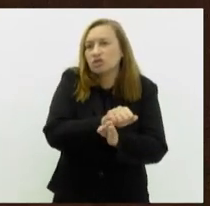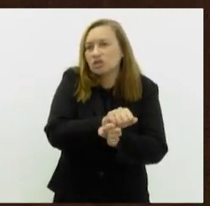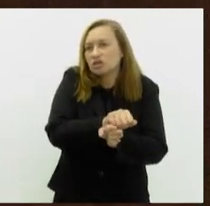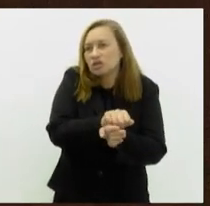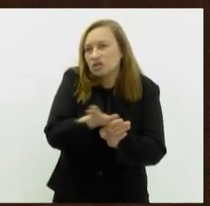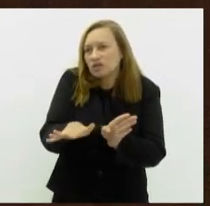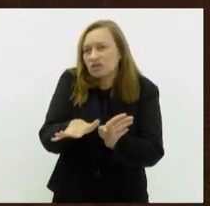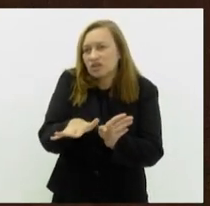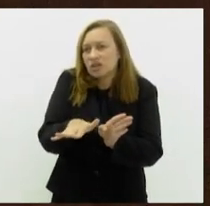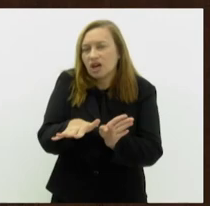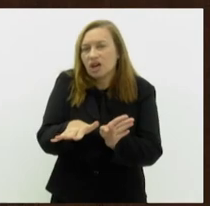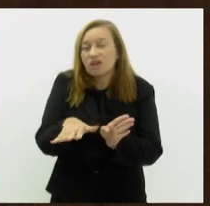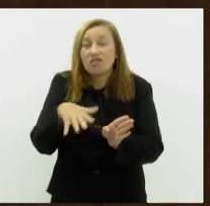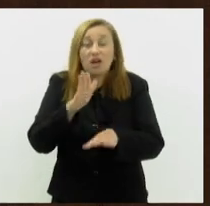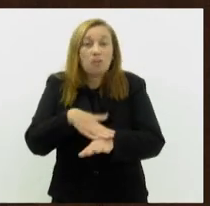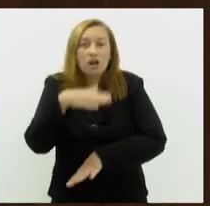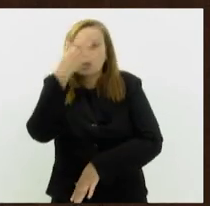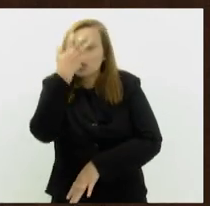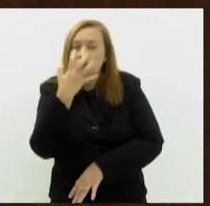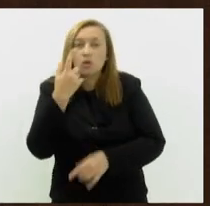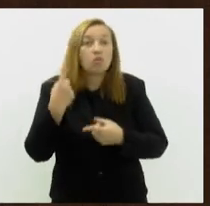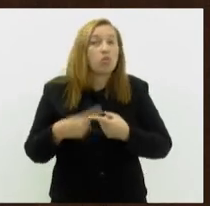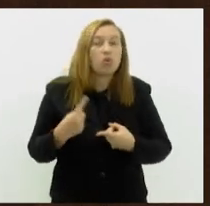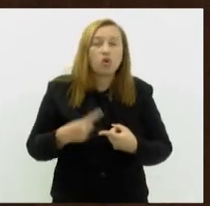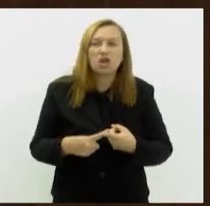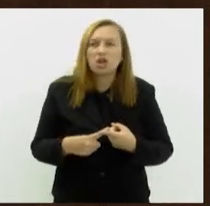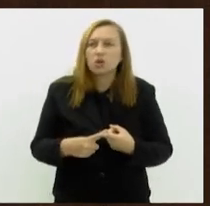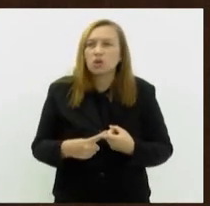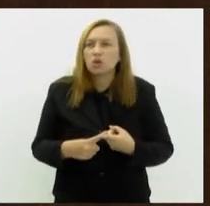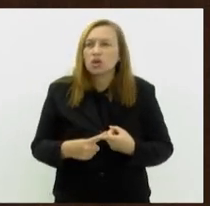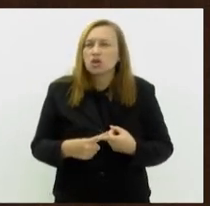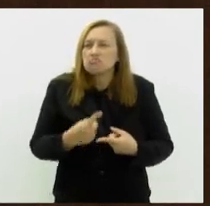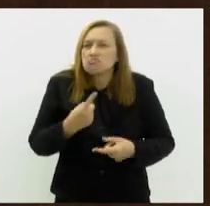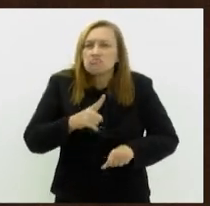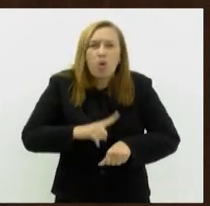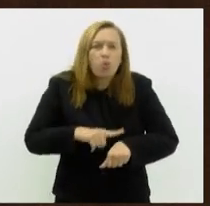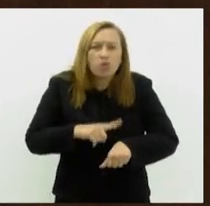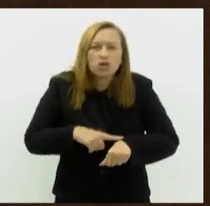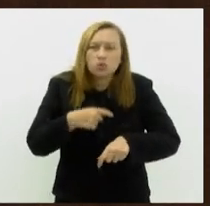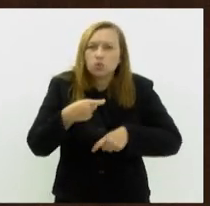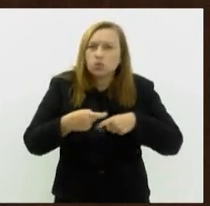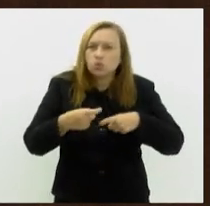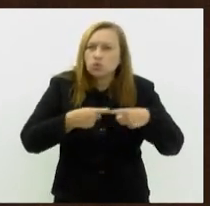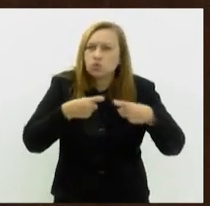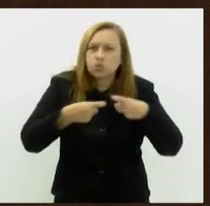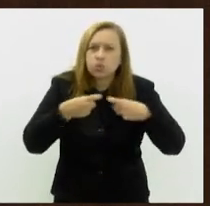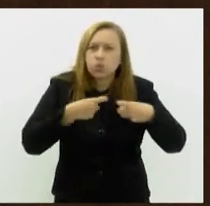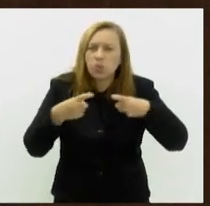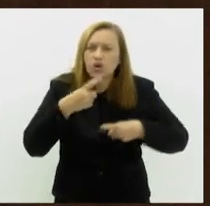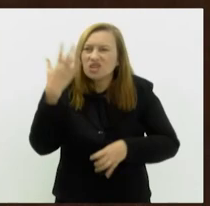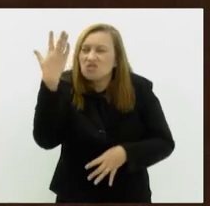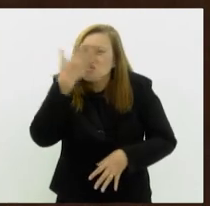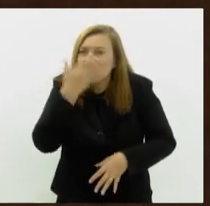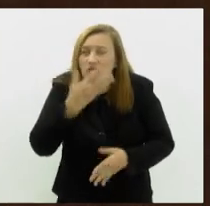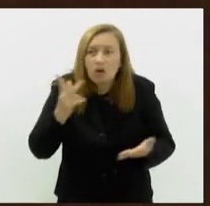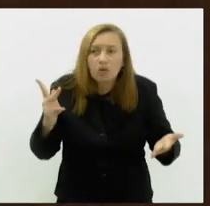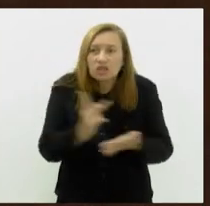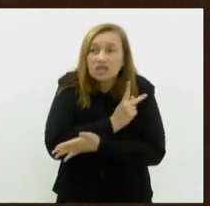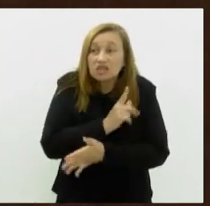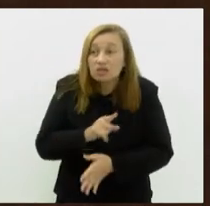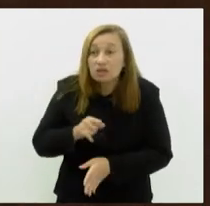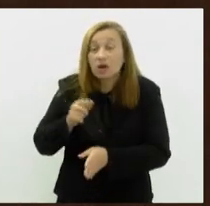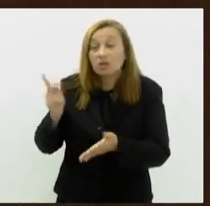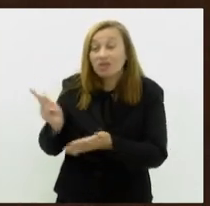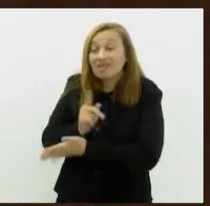grave, porque nem em momentos de guerra a gente viu acontecer o que está acontecendo na faixa de Gaza,